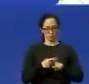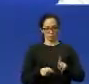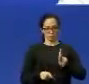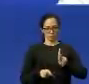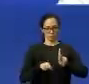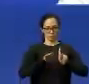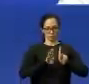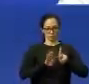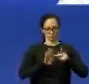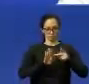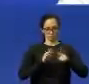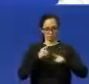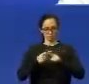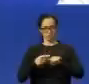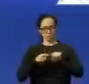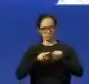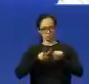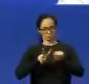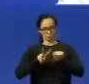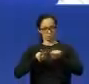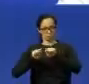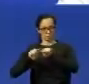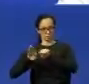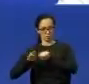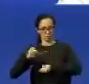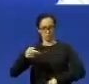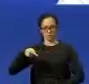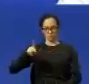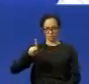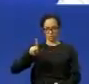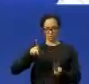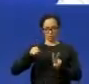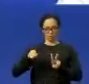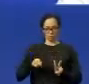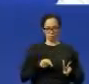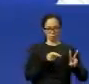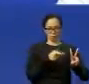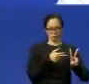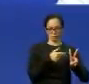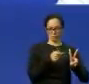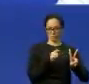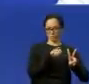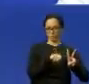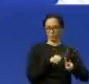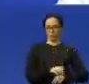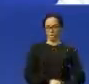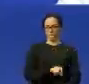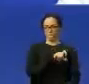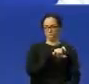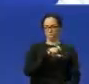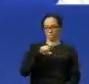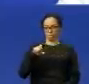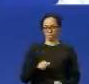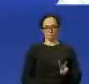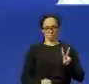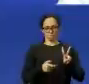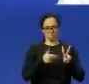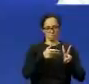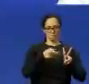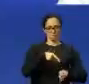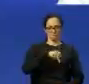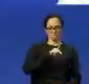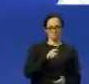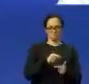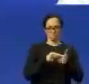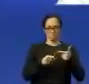AV mais AB igual a K. Colocando o V em evidência, chegamos na equação V igual a K sobre